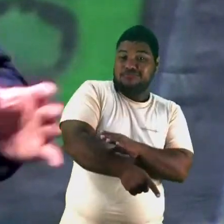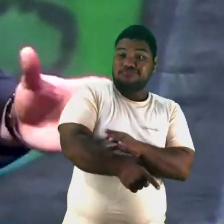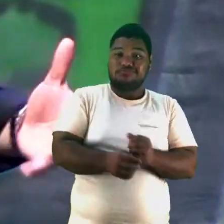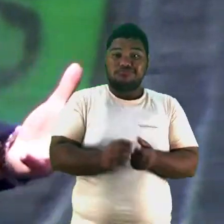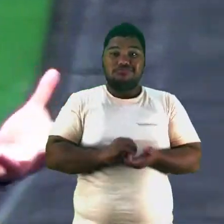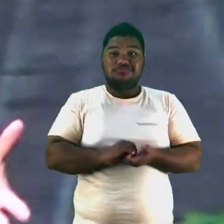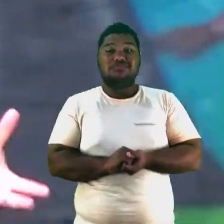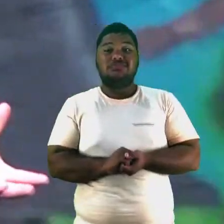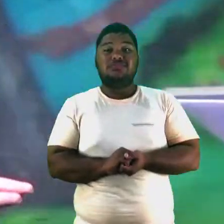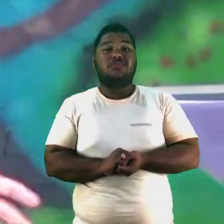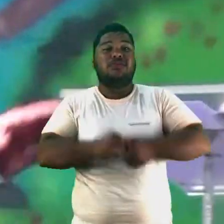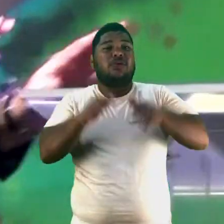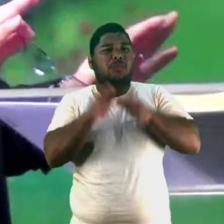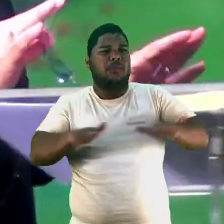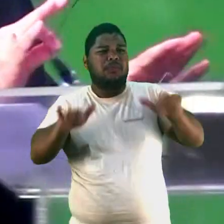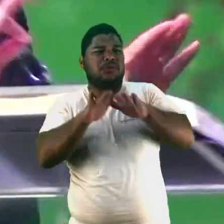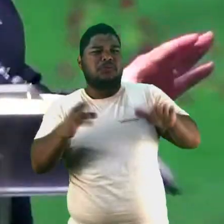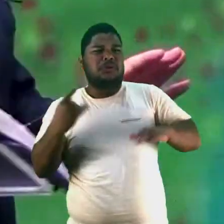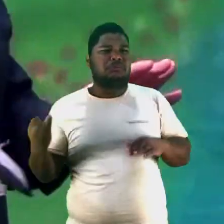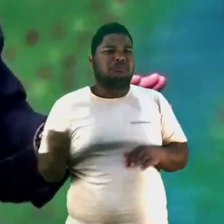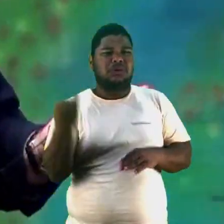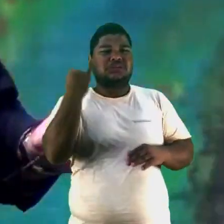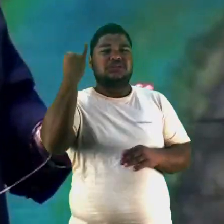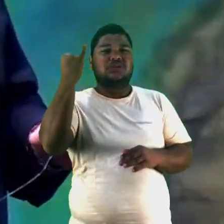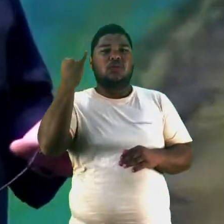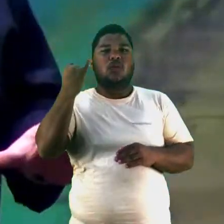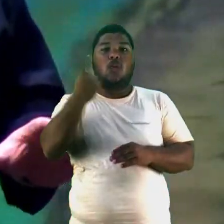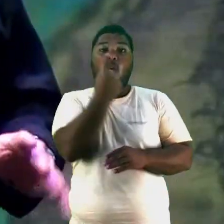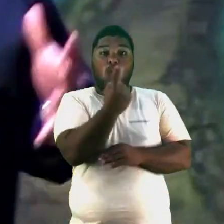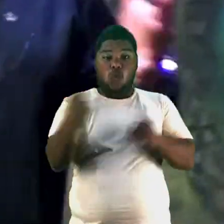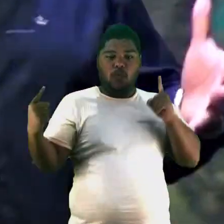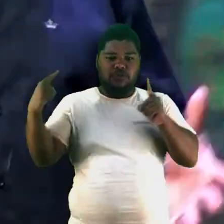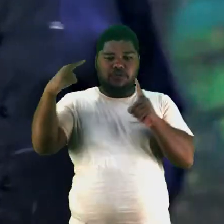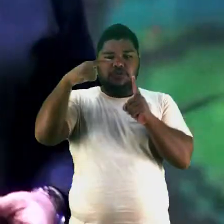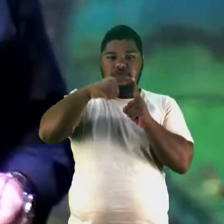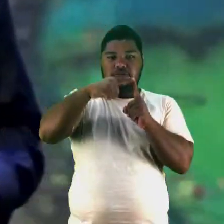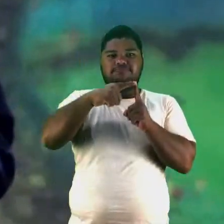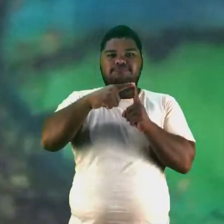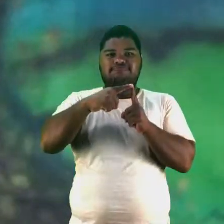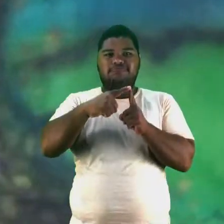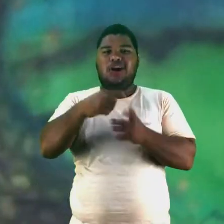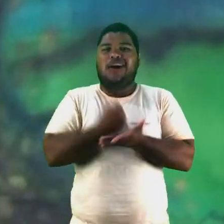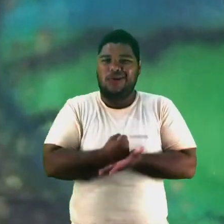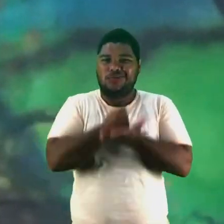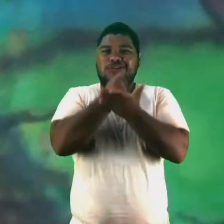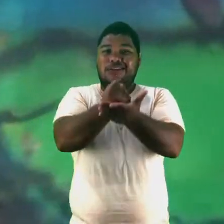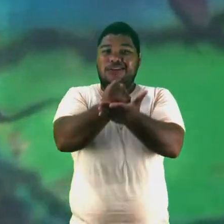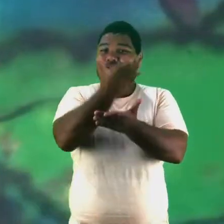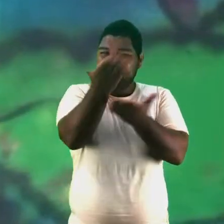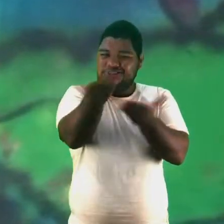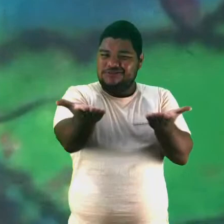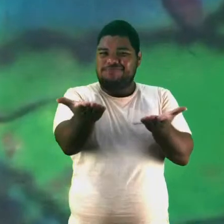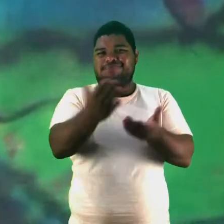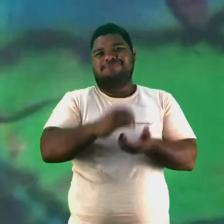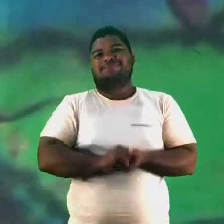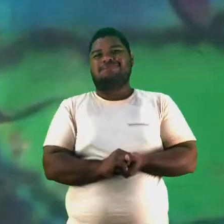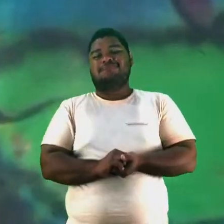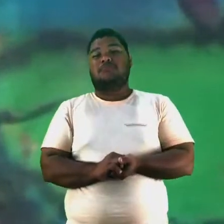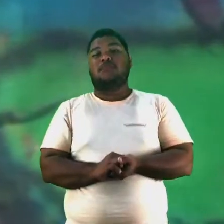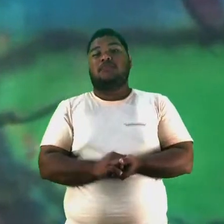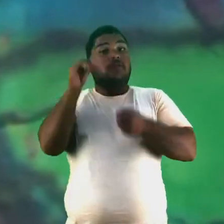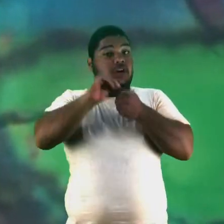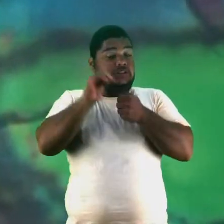E um momento tão importante que tem como um objetivo: motivar você. Fazer com que